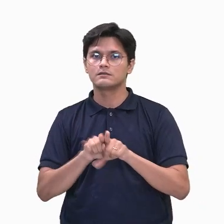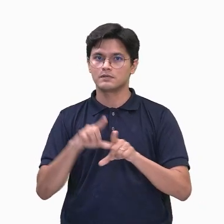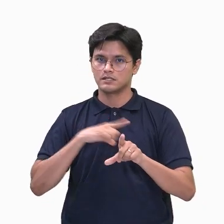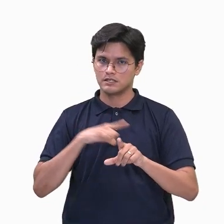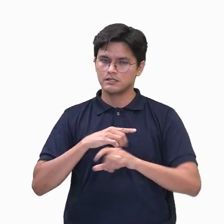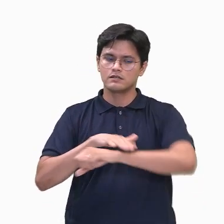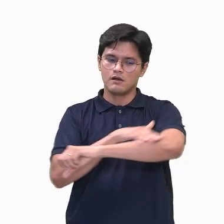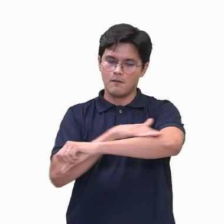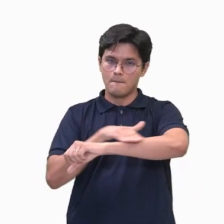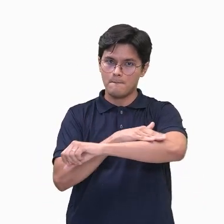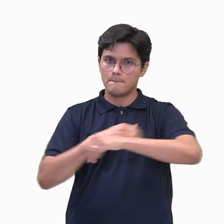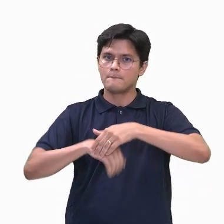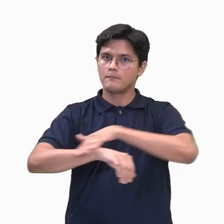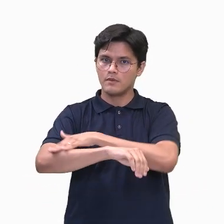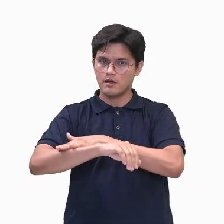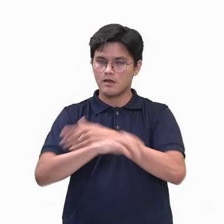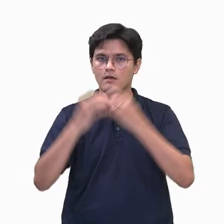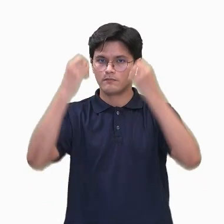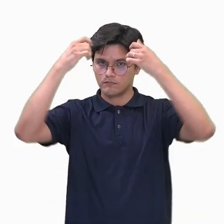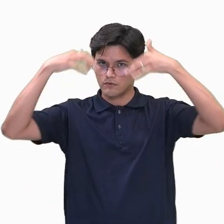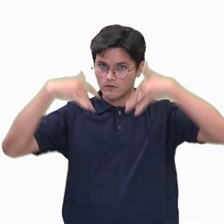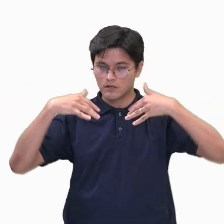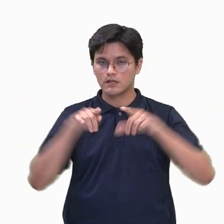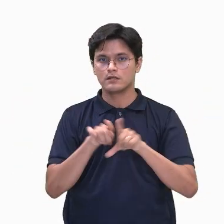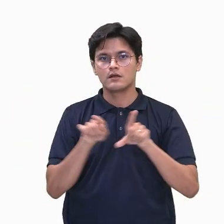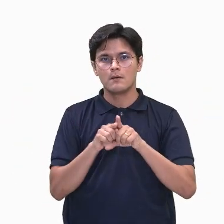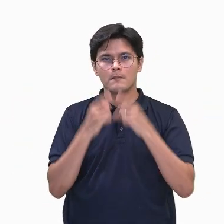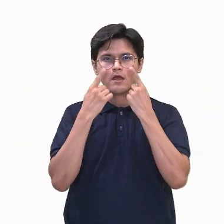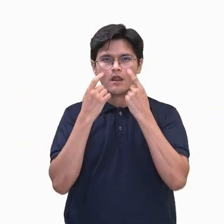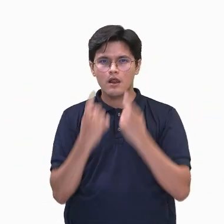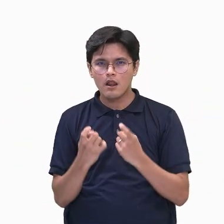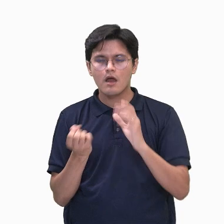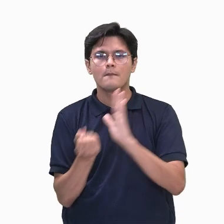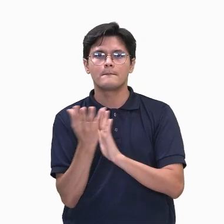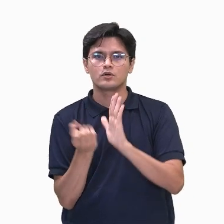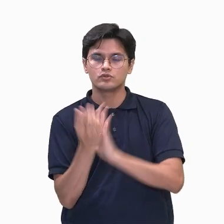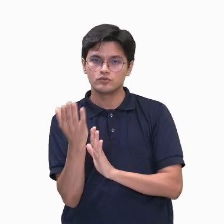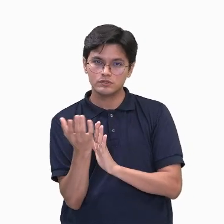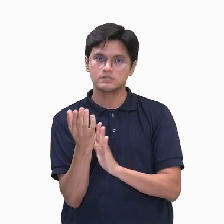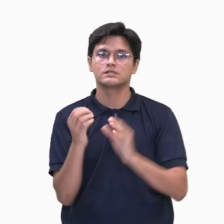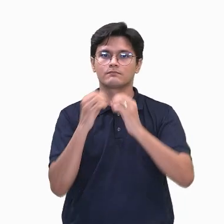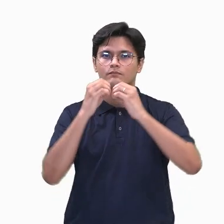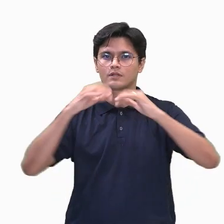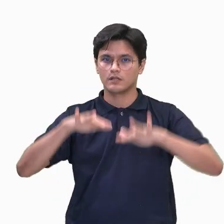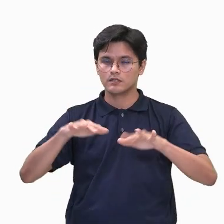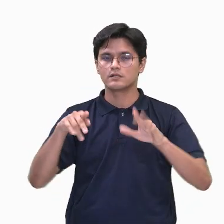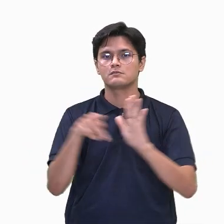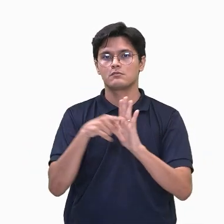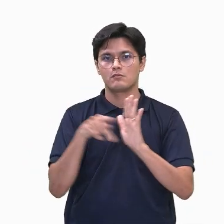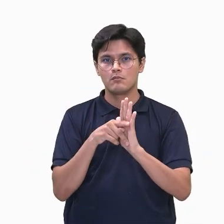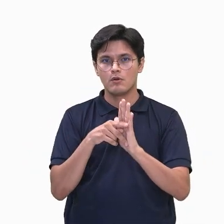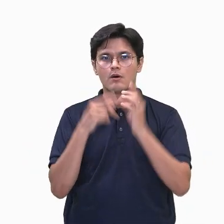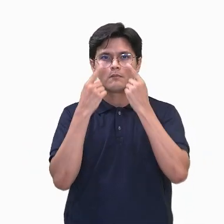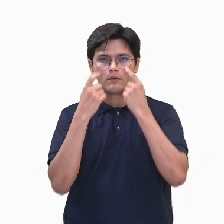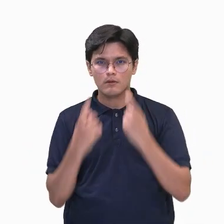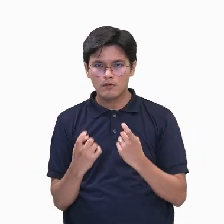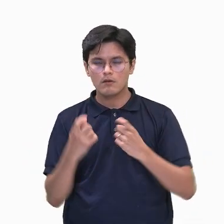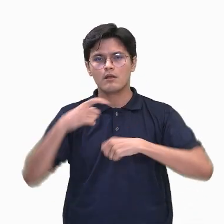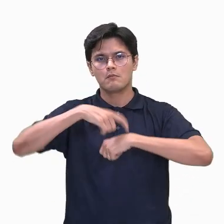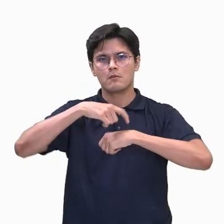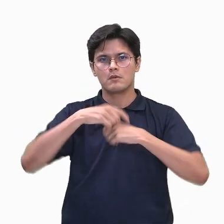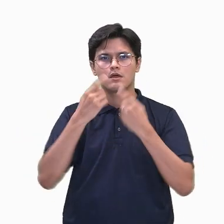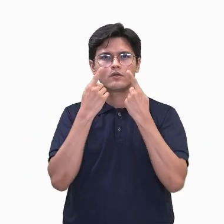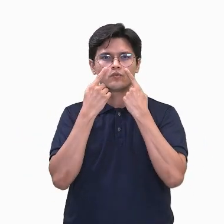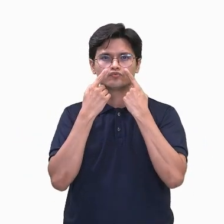pele. As glândulas lacrimais, que produzem as lágrimas, né, que ficam ali no nosso olho, no momento que a gente chora, a gente produz